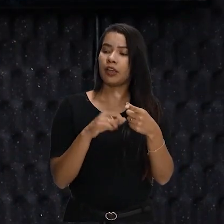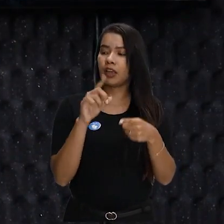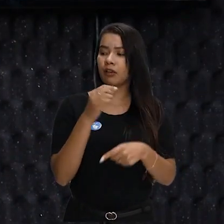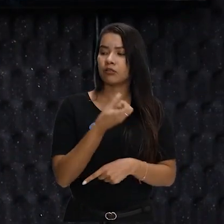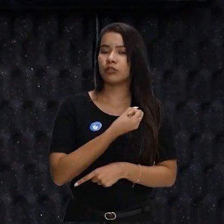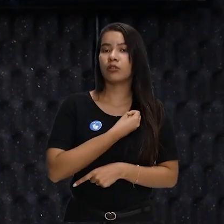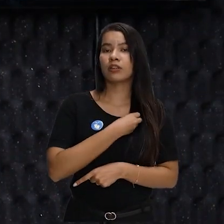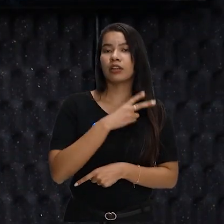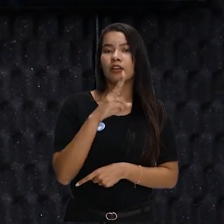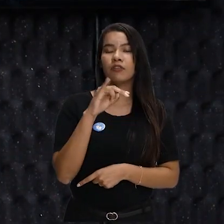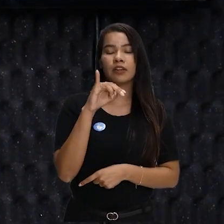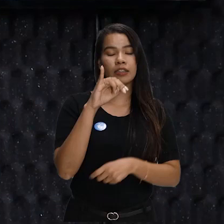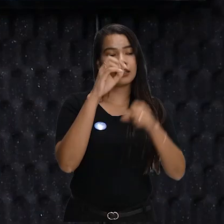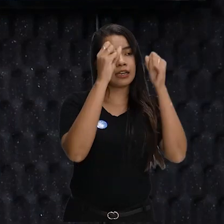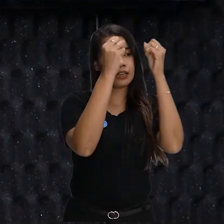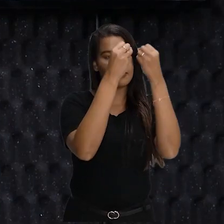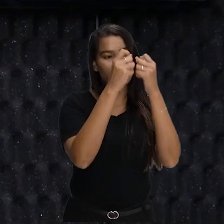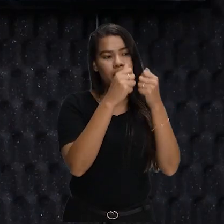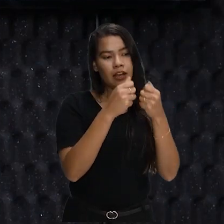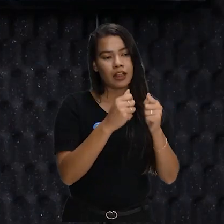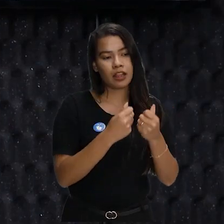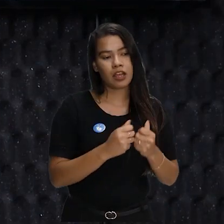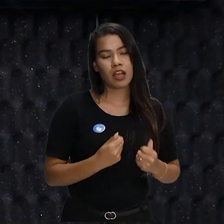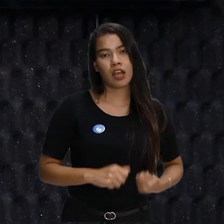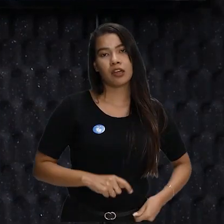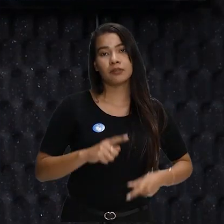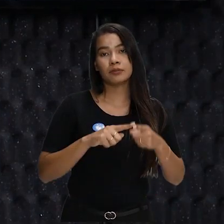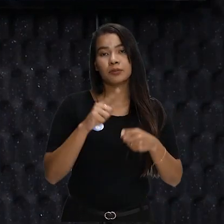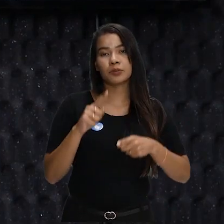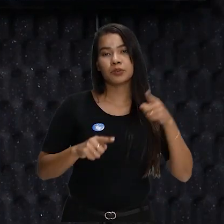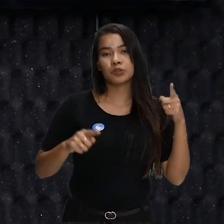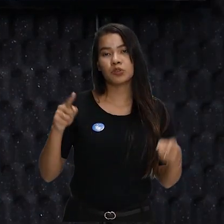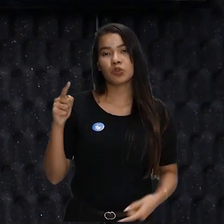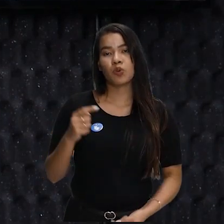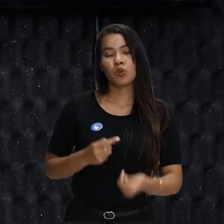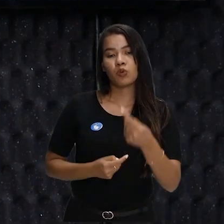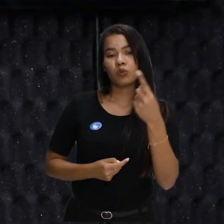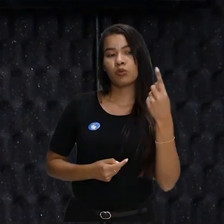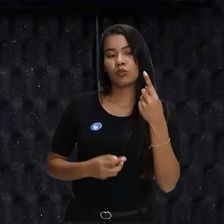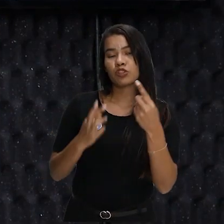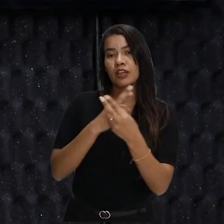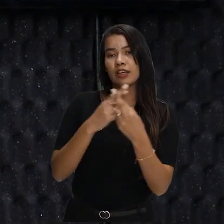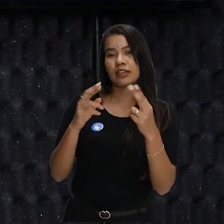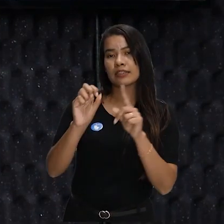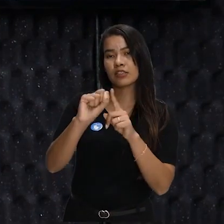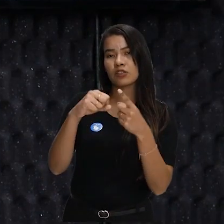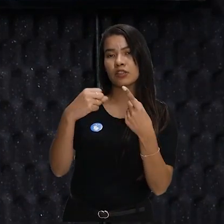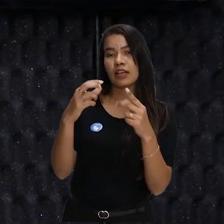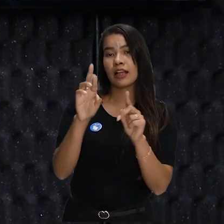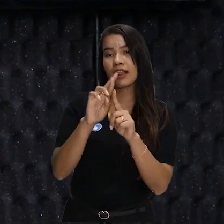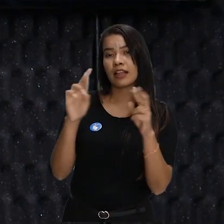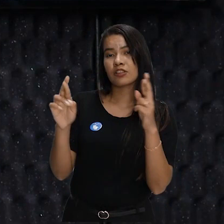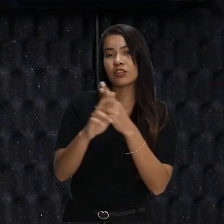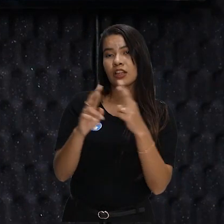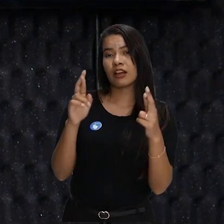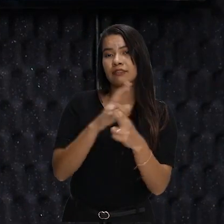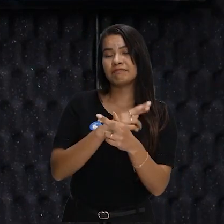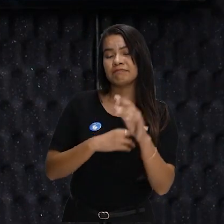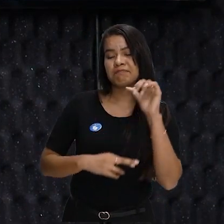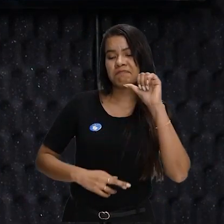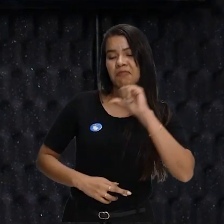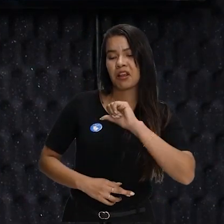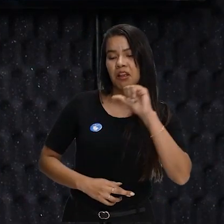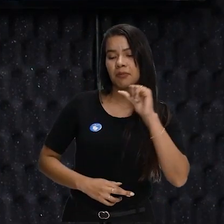vai avaliar o produto. 1 está associado a péssimo e 5 está associado a ótimo.